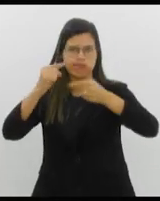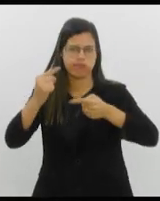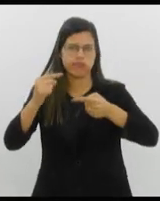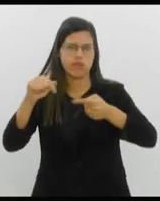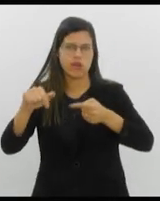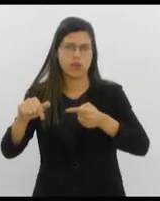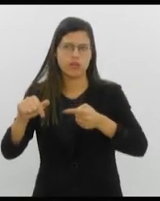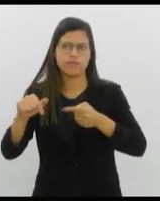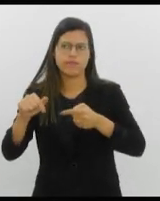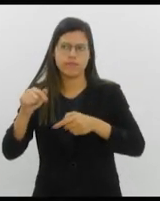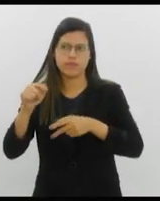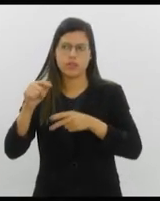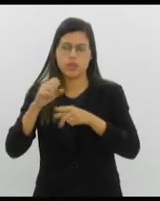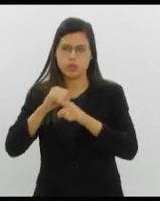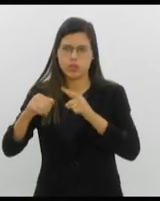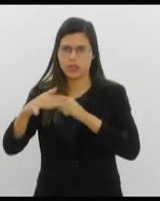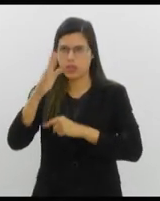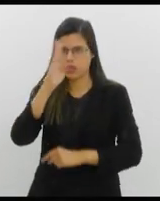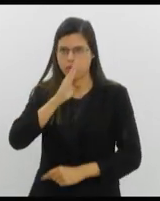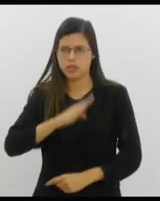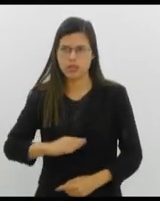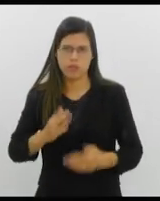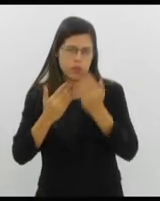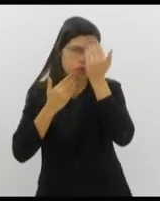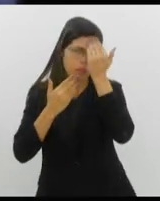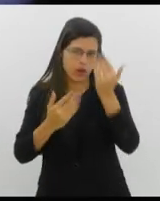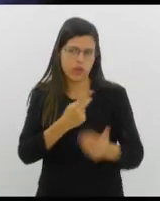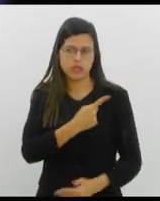seio da sociedade brasileira. Muito obrigado, senhor presidente.